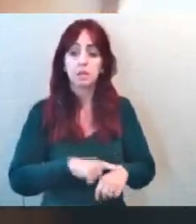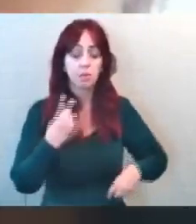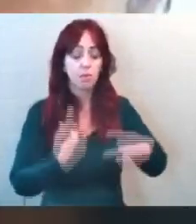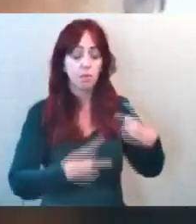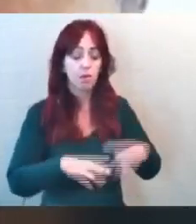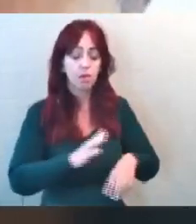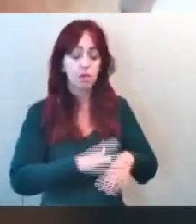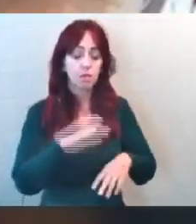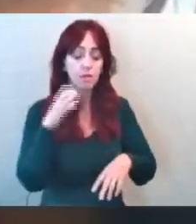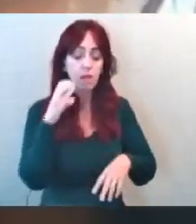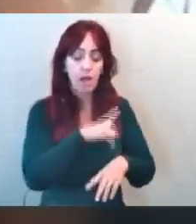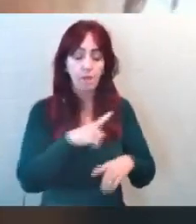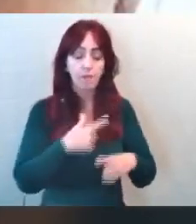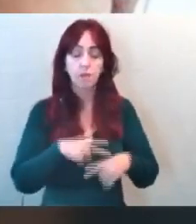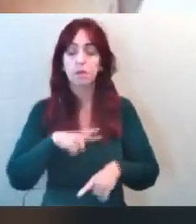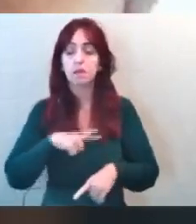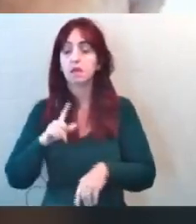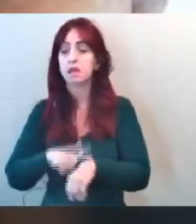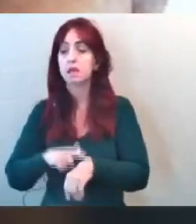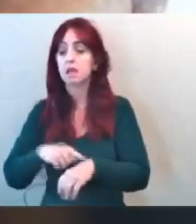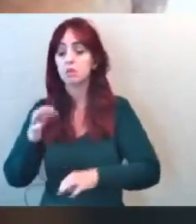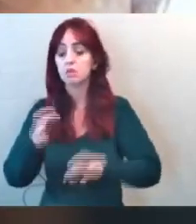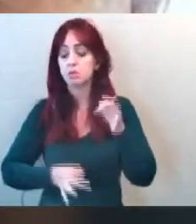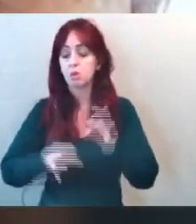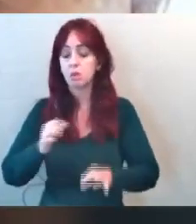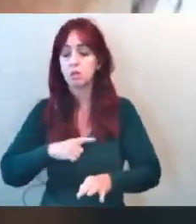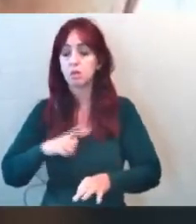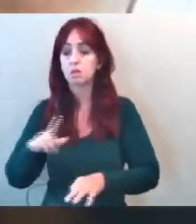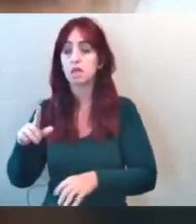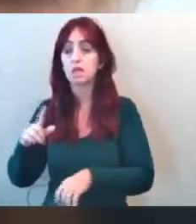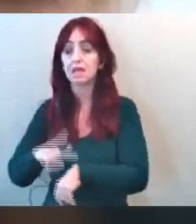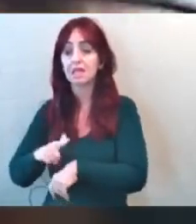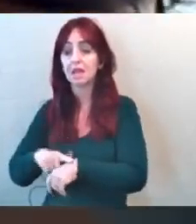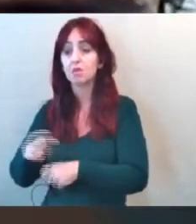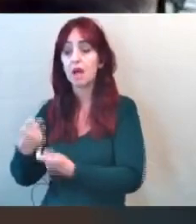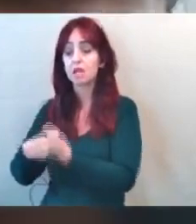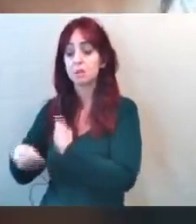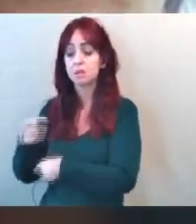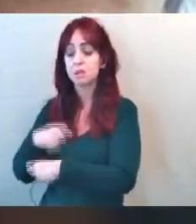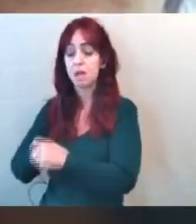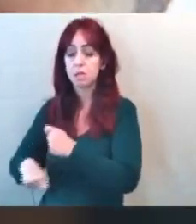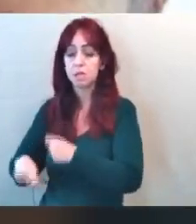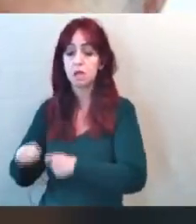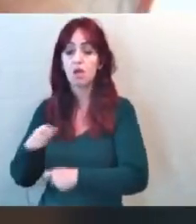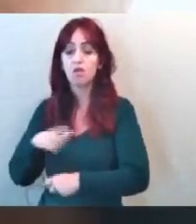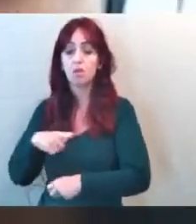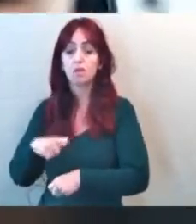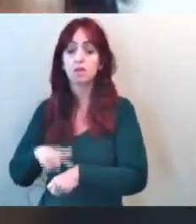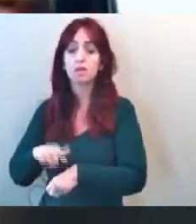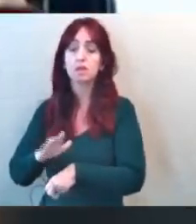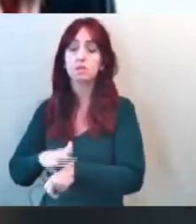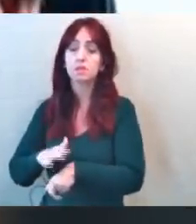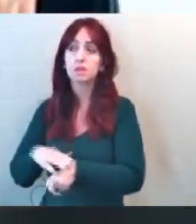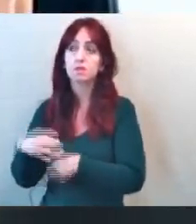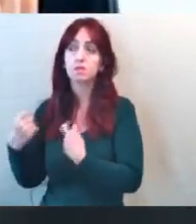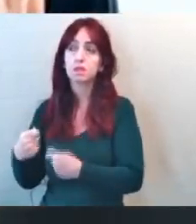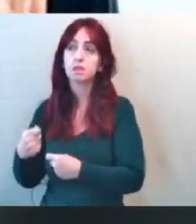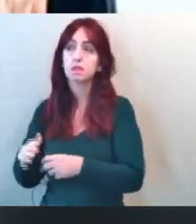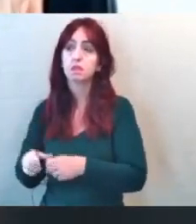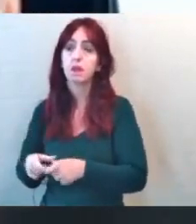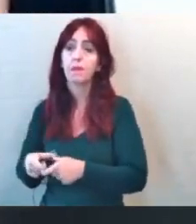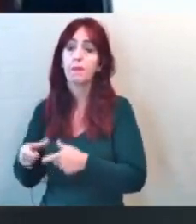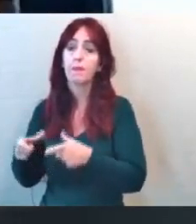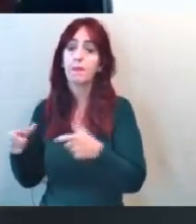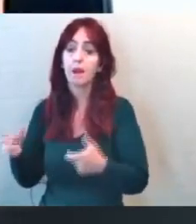existe um tempo político, que é mais rápido, existe um tempo jurídico, existe um tempo administrativo, que exige uma maior,